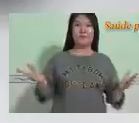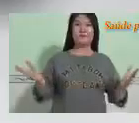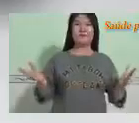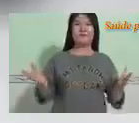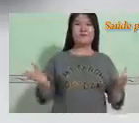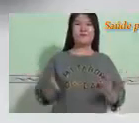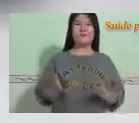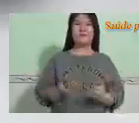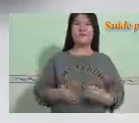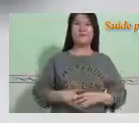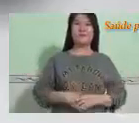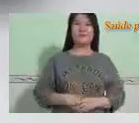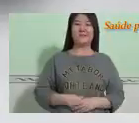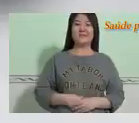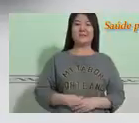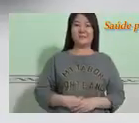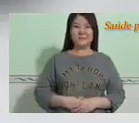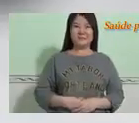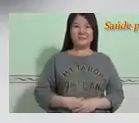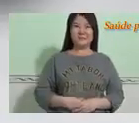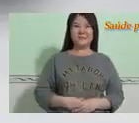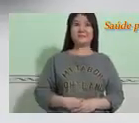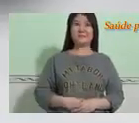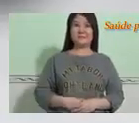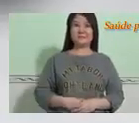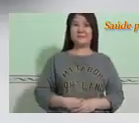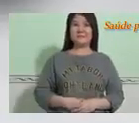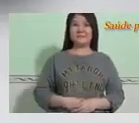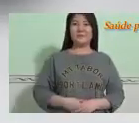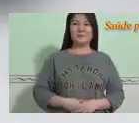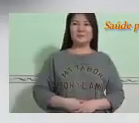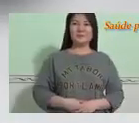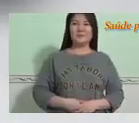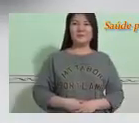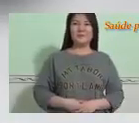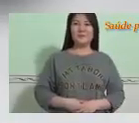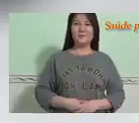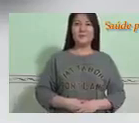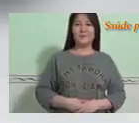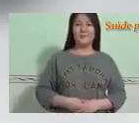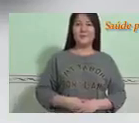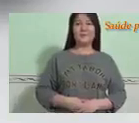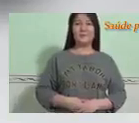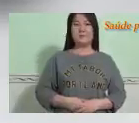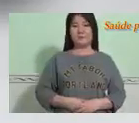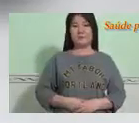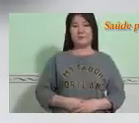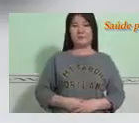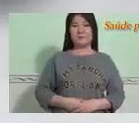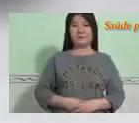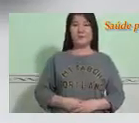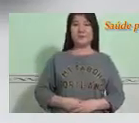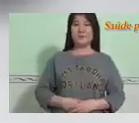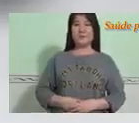Para evitar que o piercing infeccione, deve-se colocar o piercing numa loja legalizada e devidamente limpa, além de